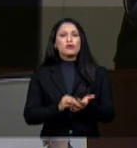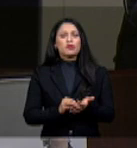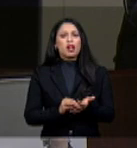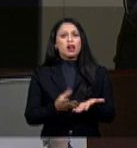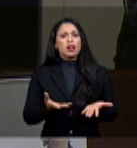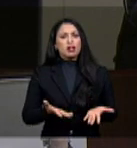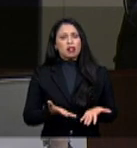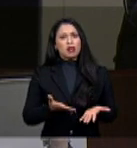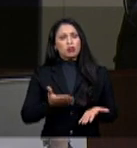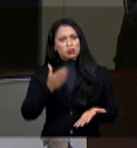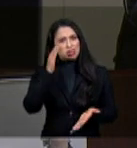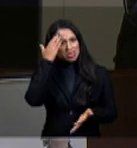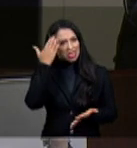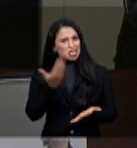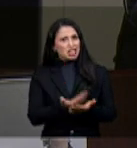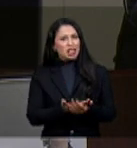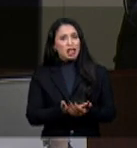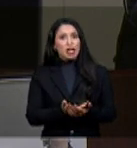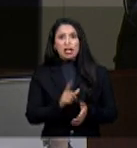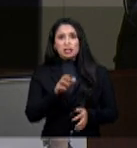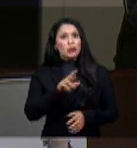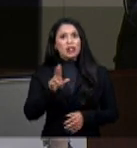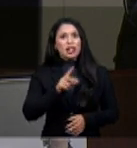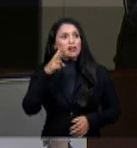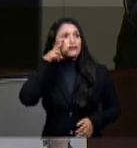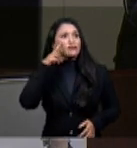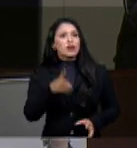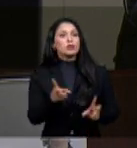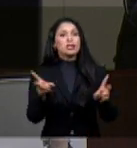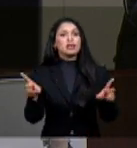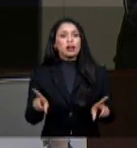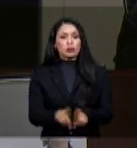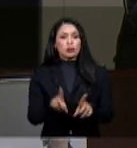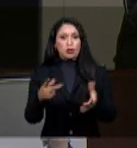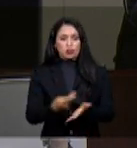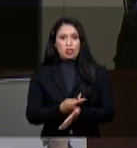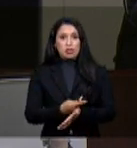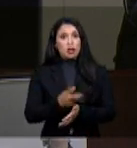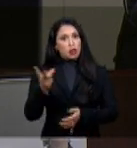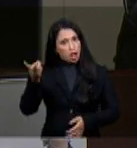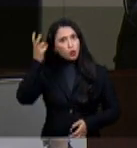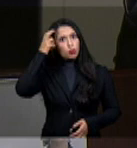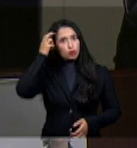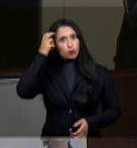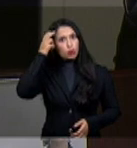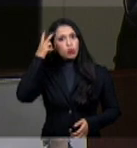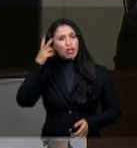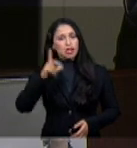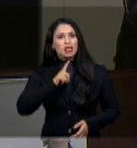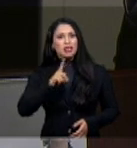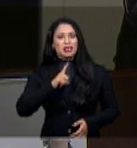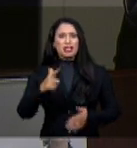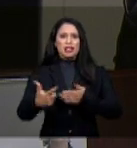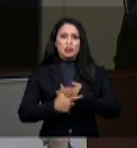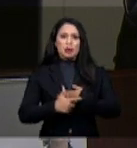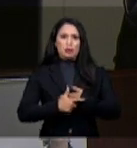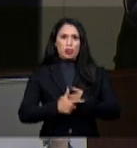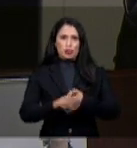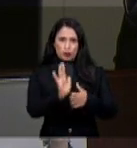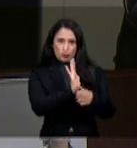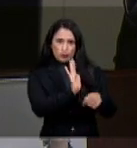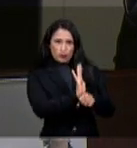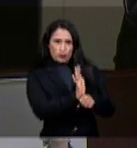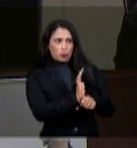querendo encarar a nossa história e a cultura tem também esse honroso papel. A cena do filme, onde os